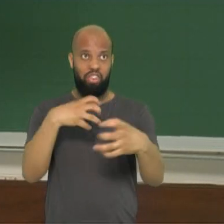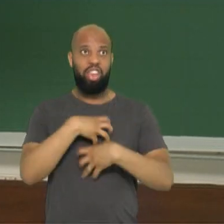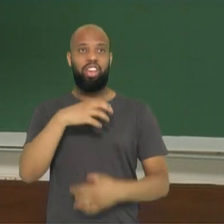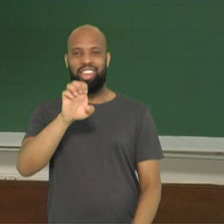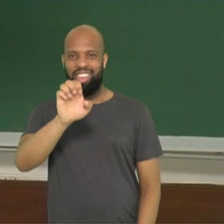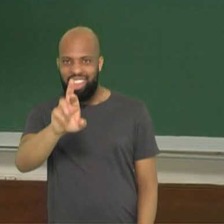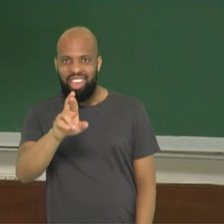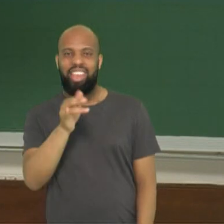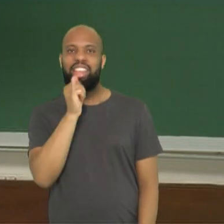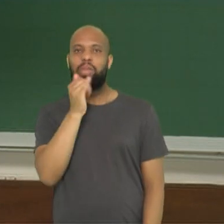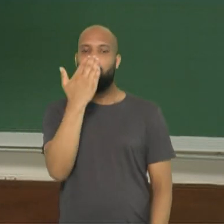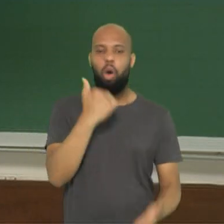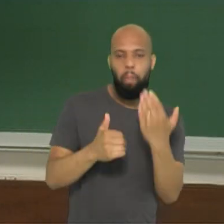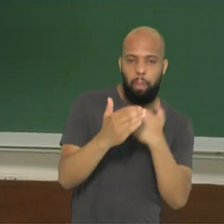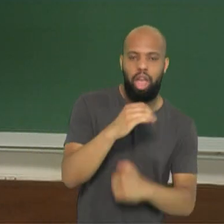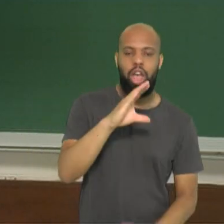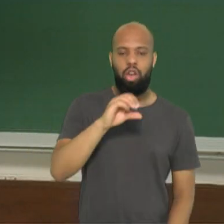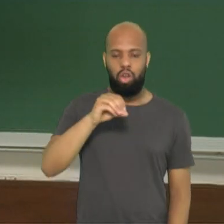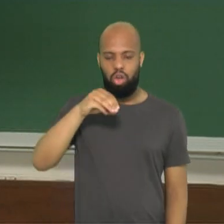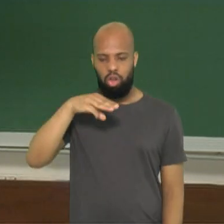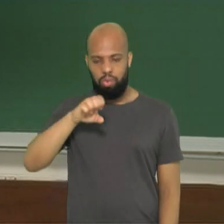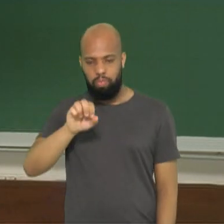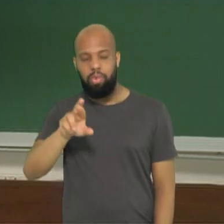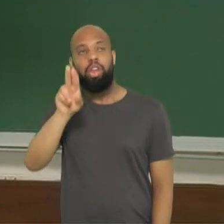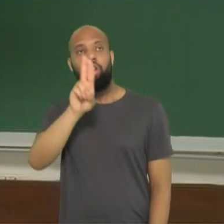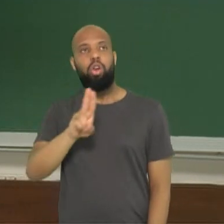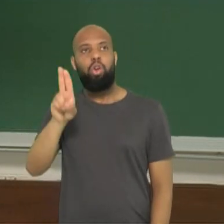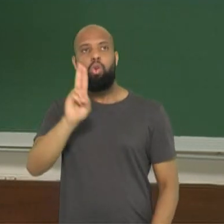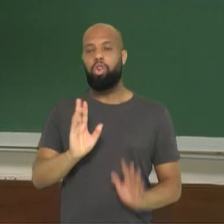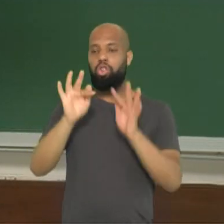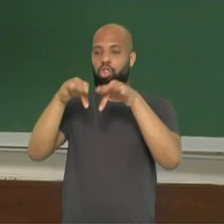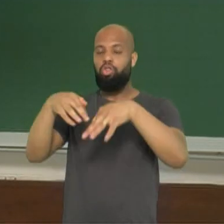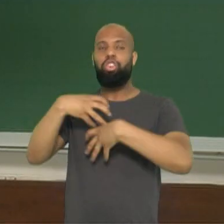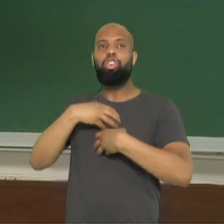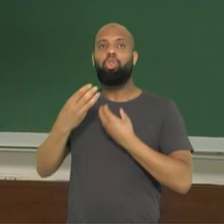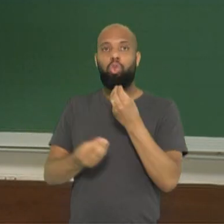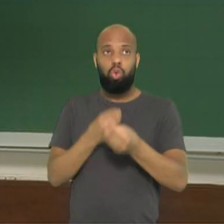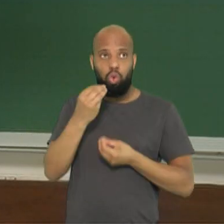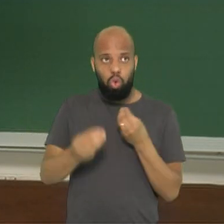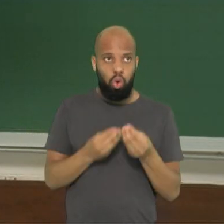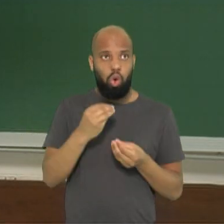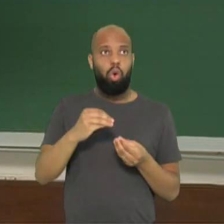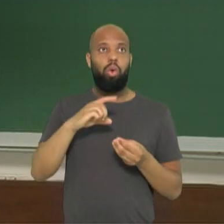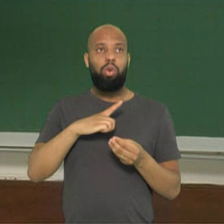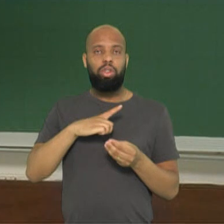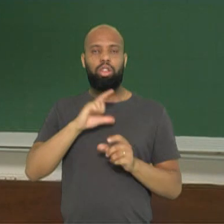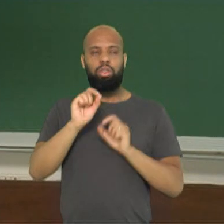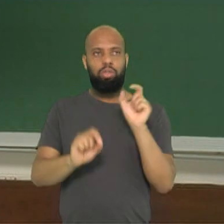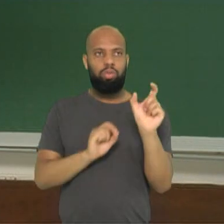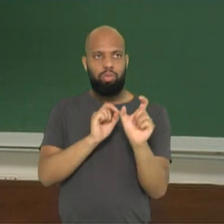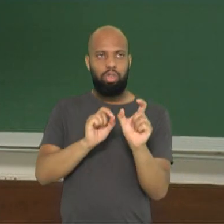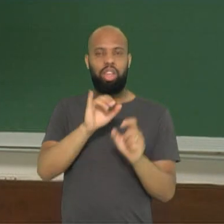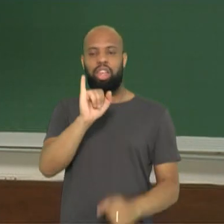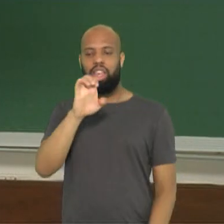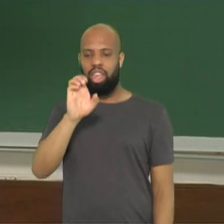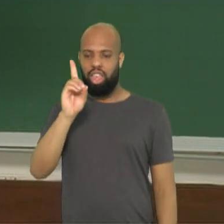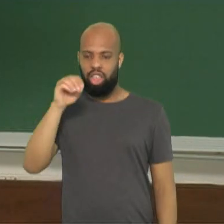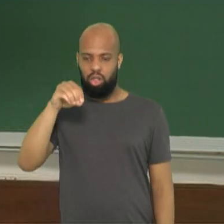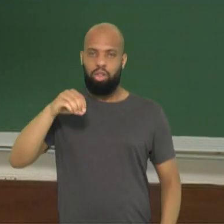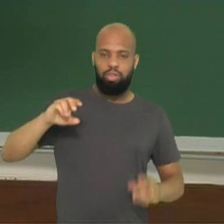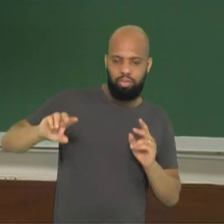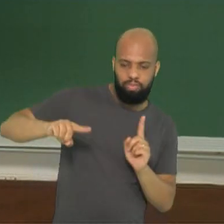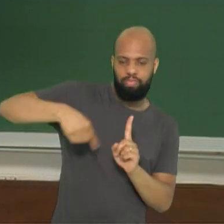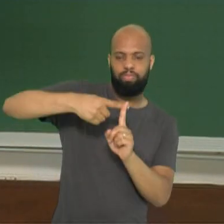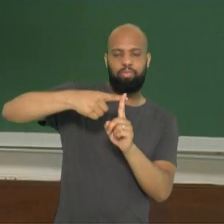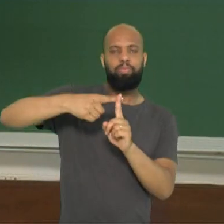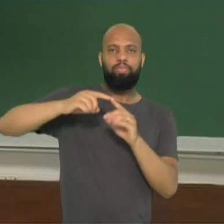por exemplo, termina em er, você vai utilizar essa terminação, né? Depois da sua raiz, você vai colocar yendo. E